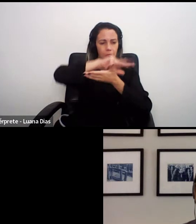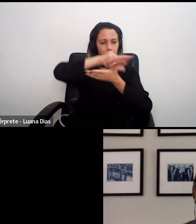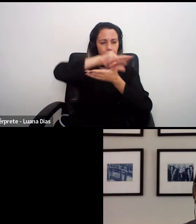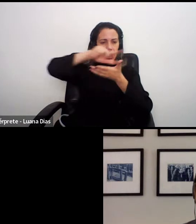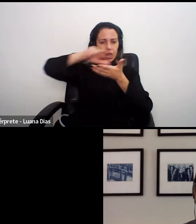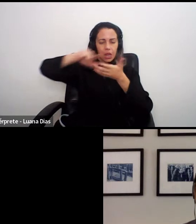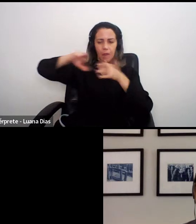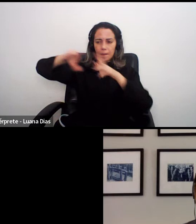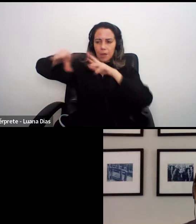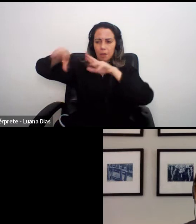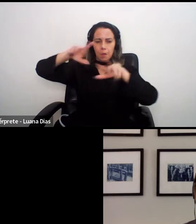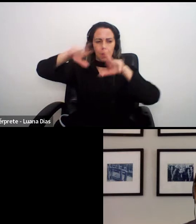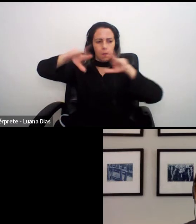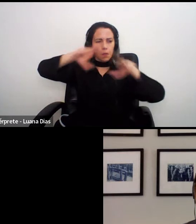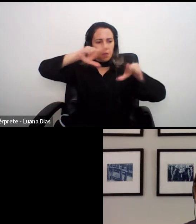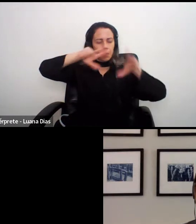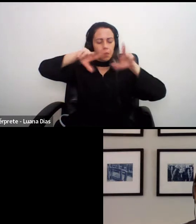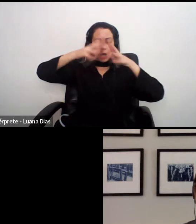complexa.